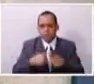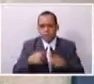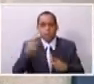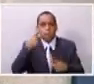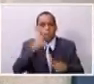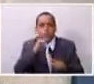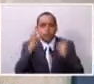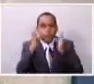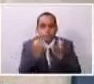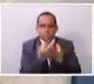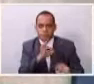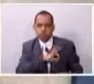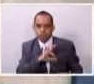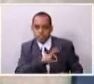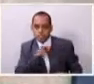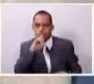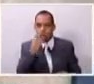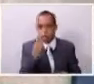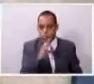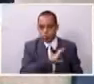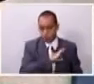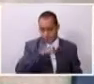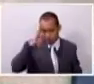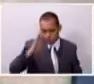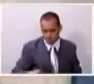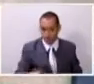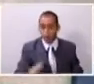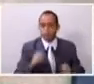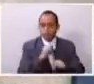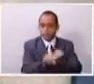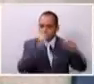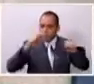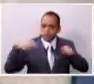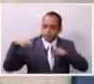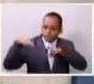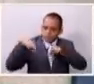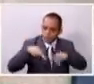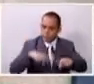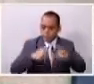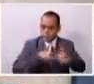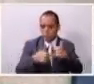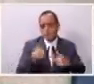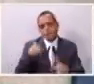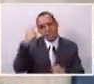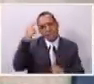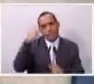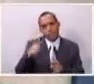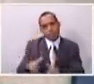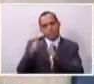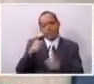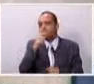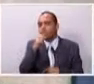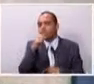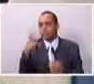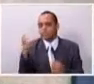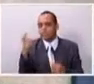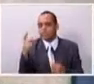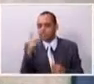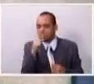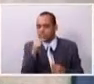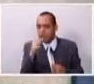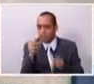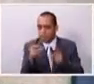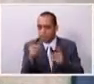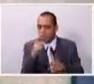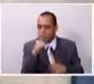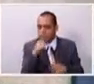família, seja GCM, seja policial militar, sair de manhã para trabalhar e falar, hoje eu vou matar um vendedor de água, só pelo prazer de matar